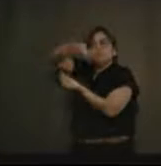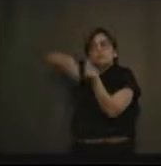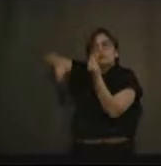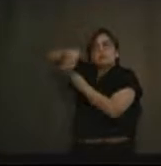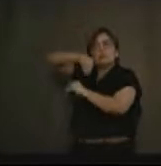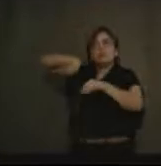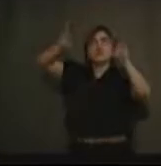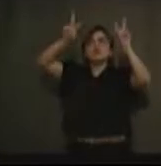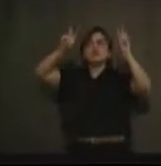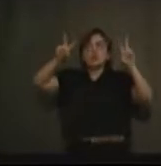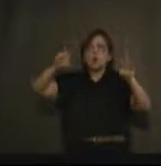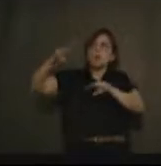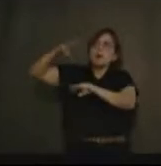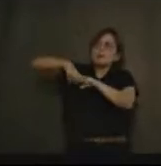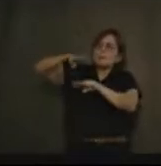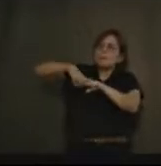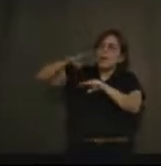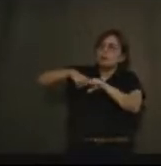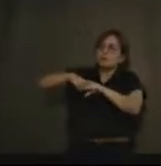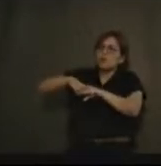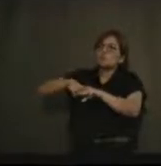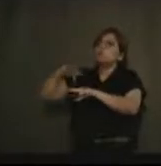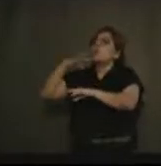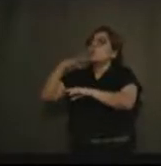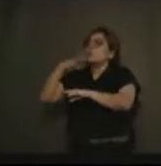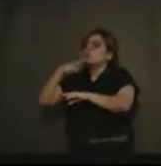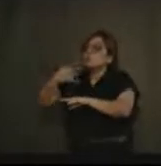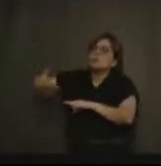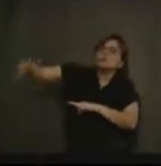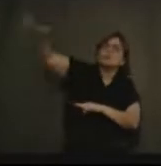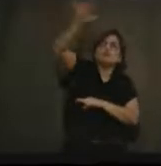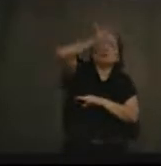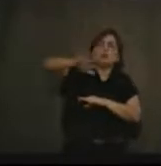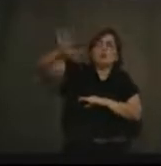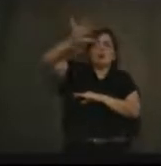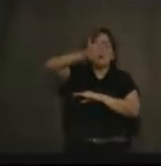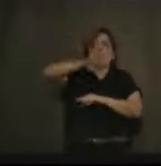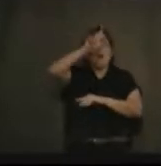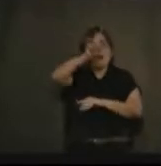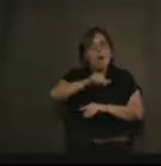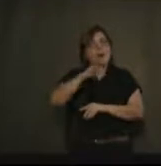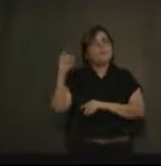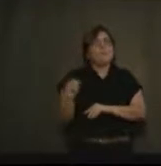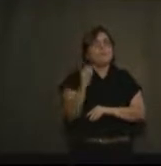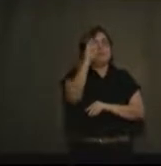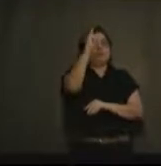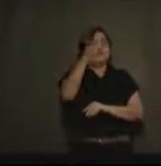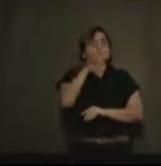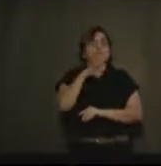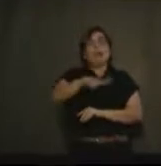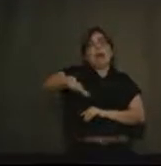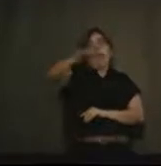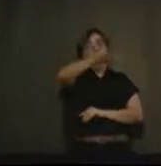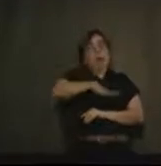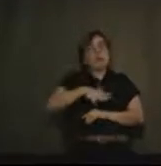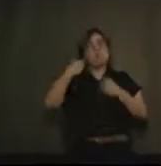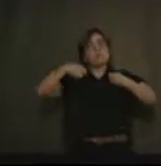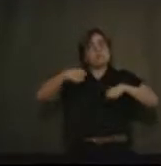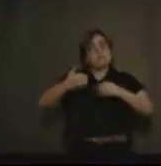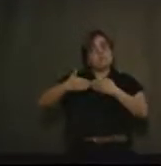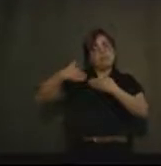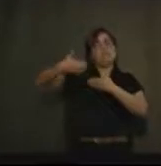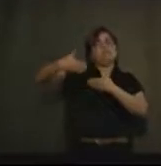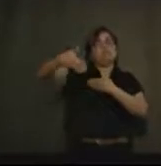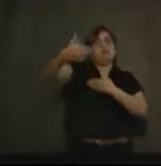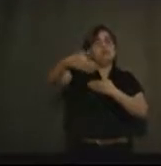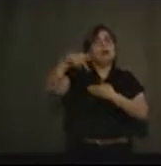popularização da matemática, que é, a meu ver, uma questão em que nós temos muito espaço ainda para avançar. Poincaré já